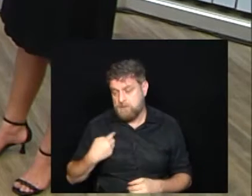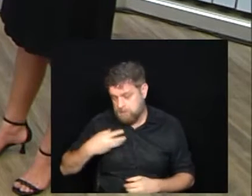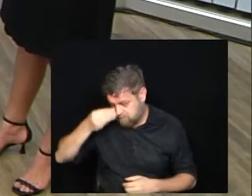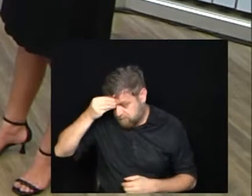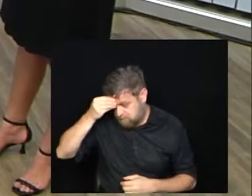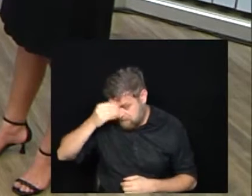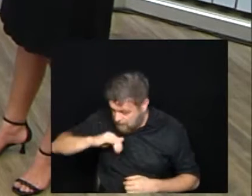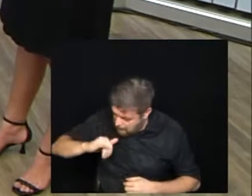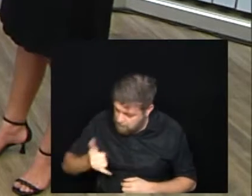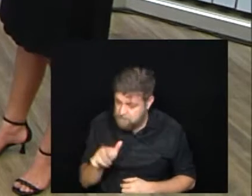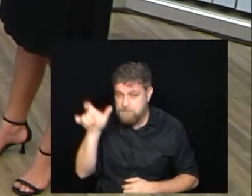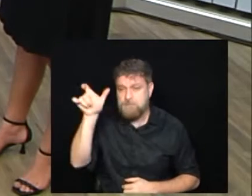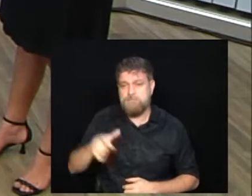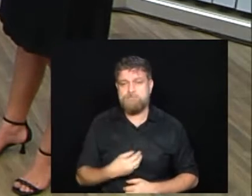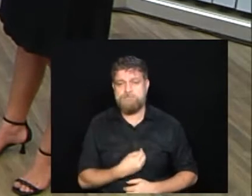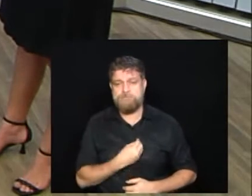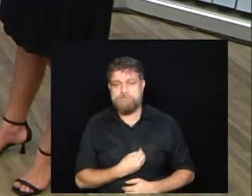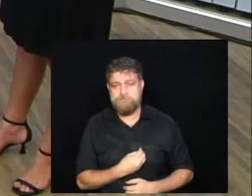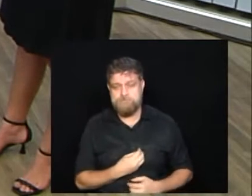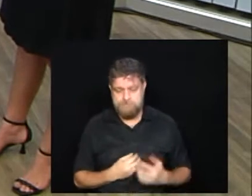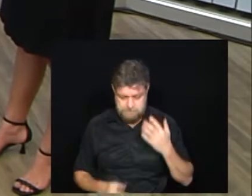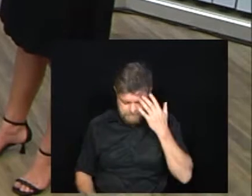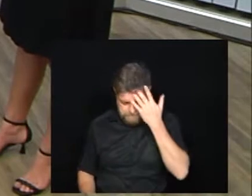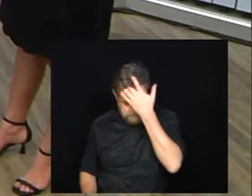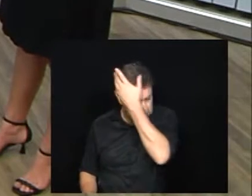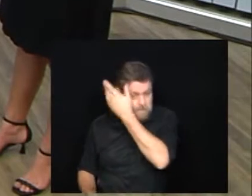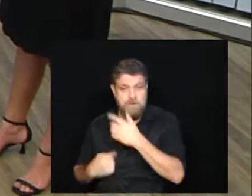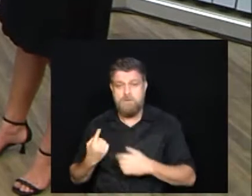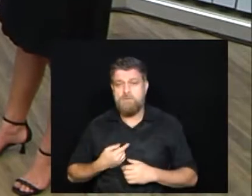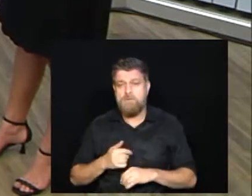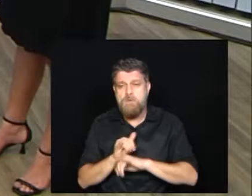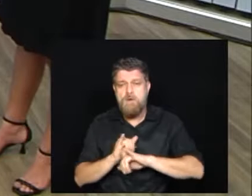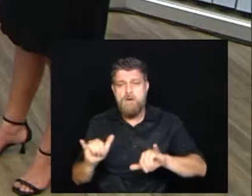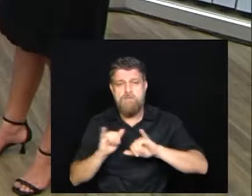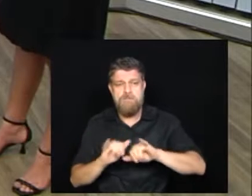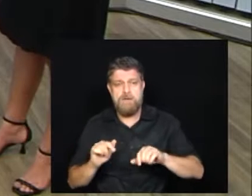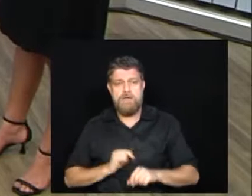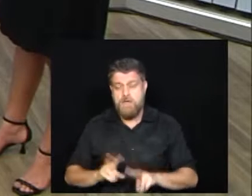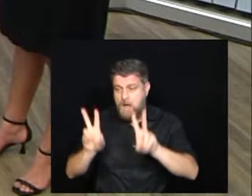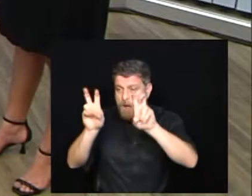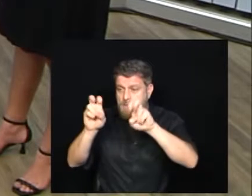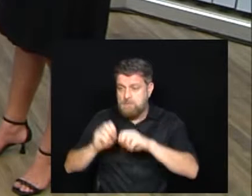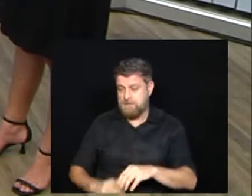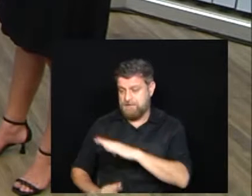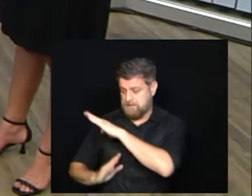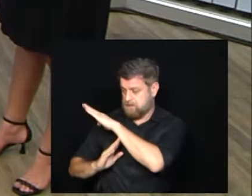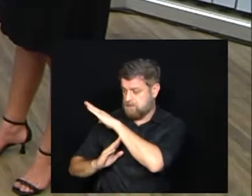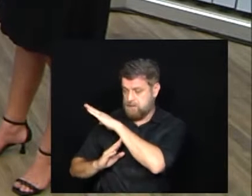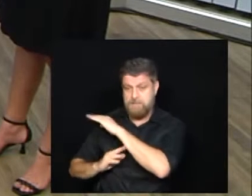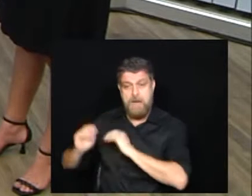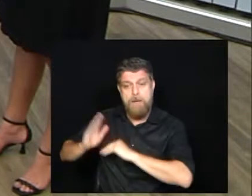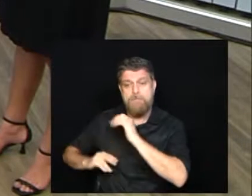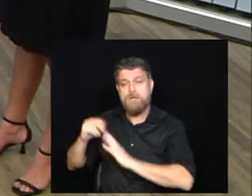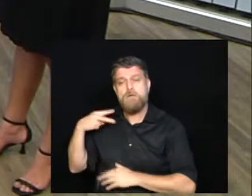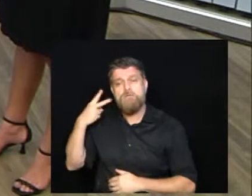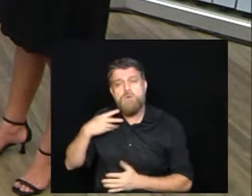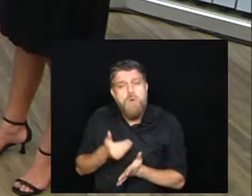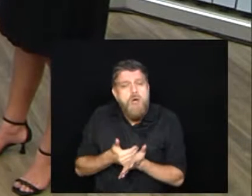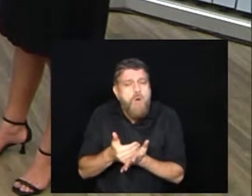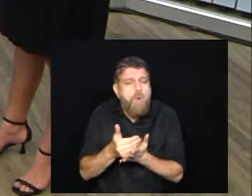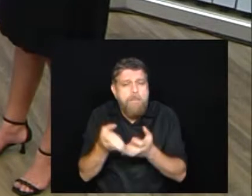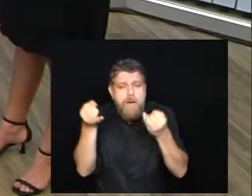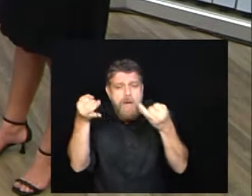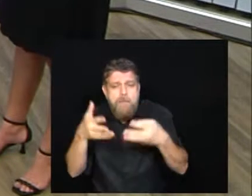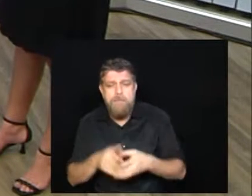Quero aproveitar a sua presença nos nossos estúdios para nós falarmos sobre as notícias do Legislativo. E a gente começa falando,